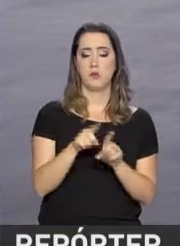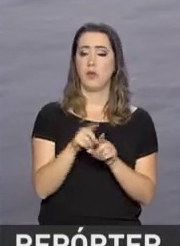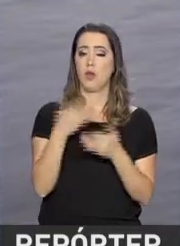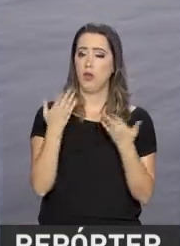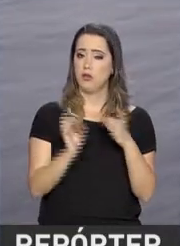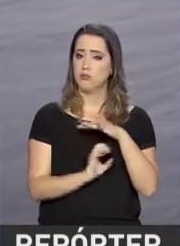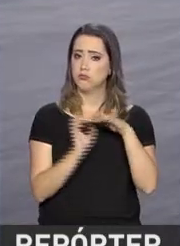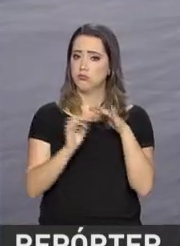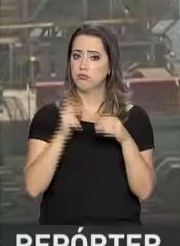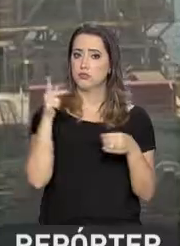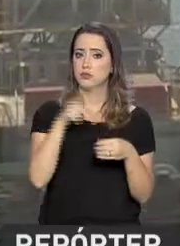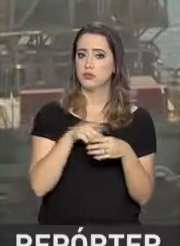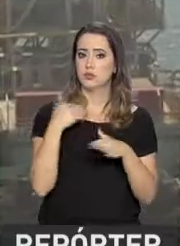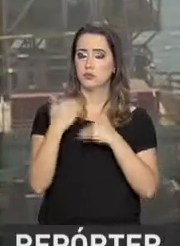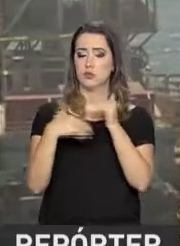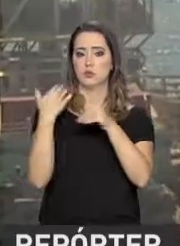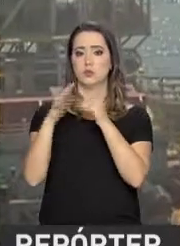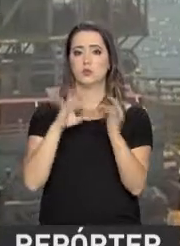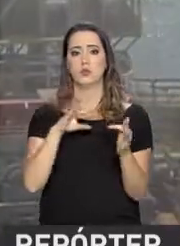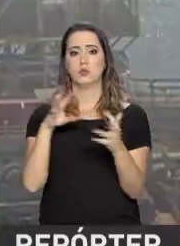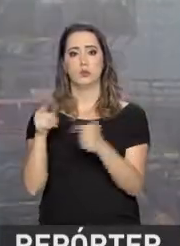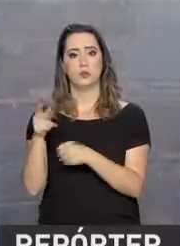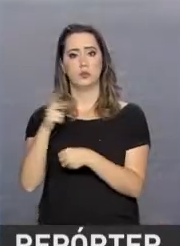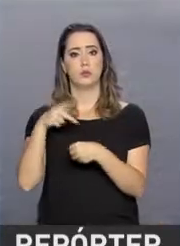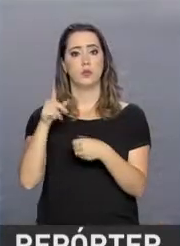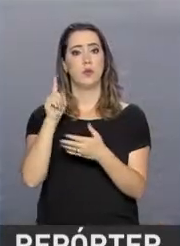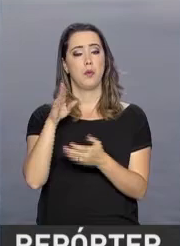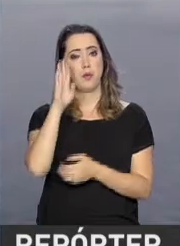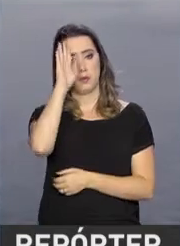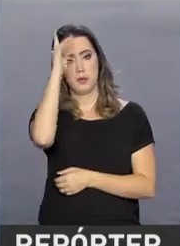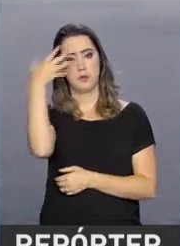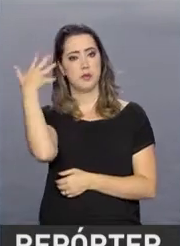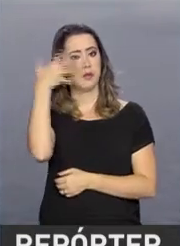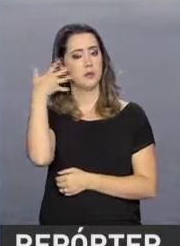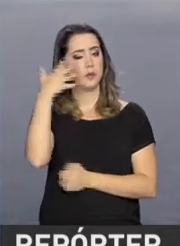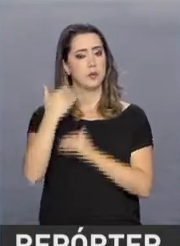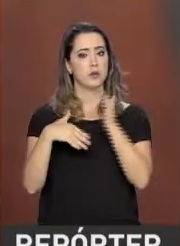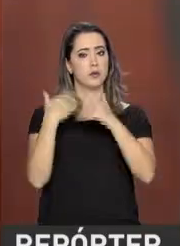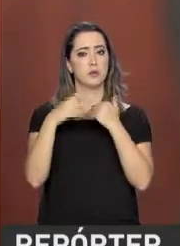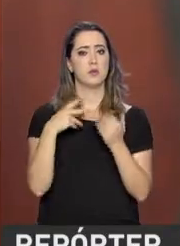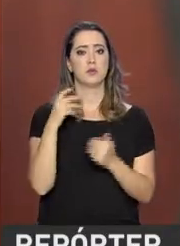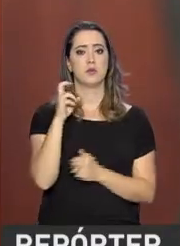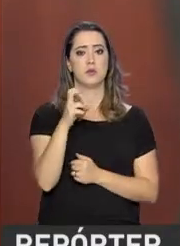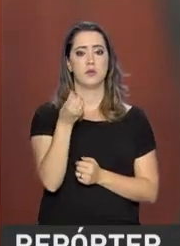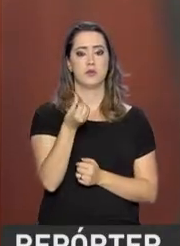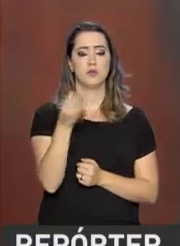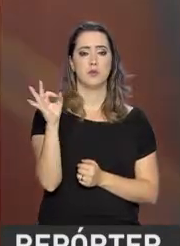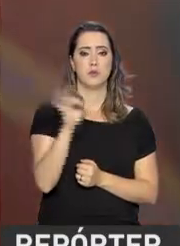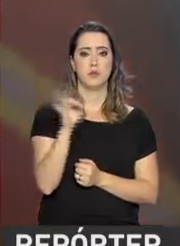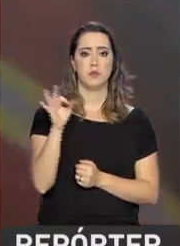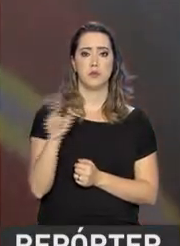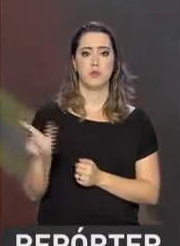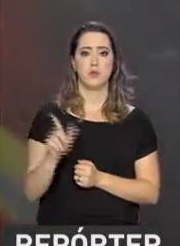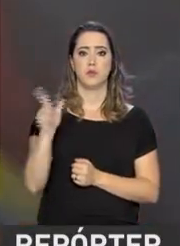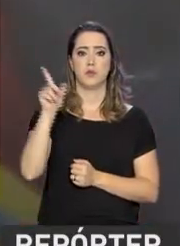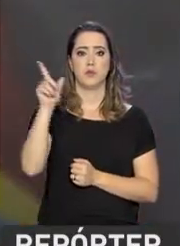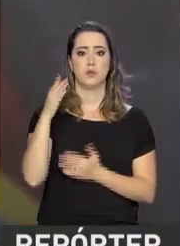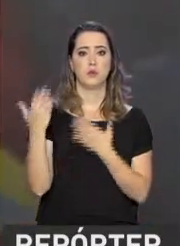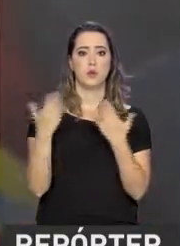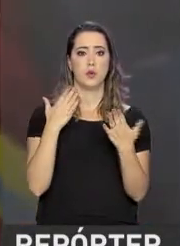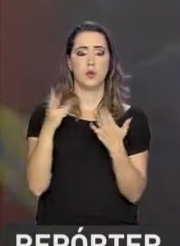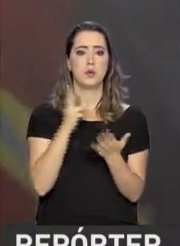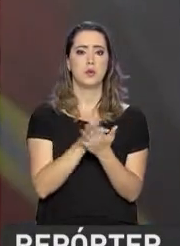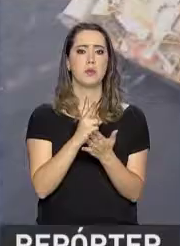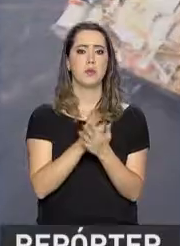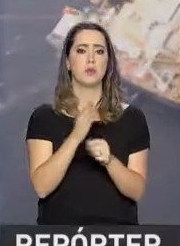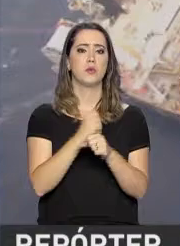empresa, o aumento nas cotações internacionais do petróleo é a principal explicação para o crescimento de 56% no lucro em